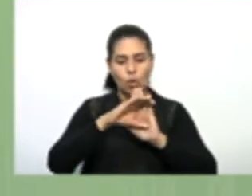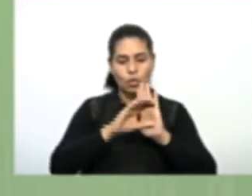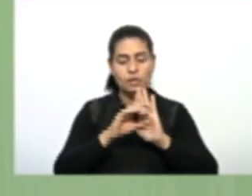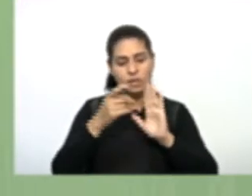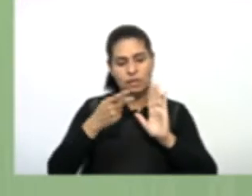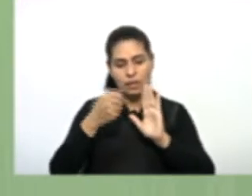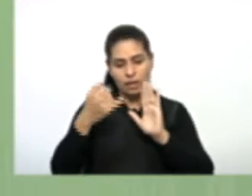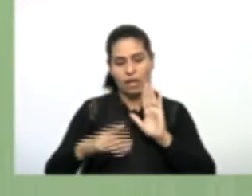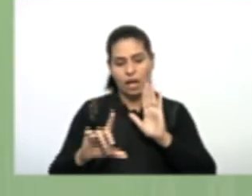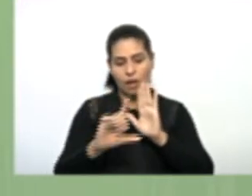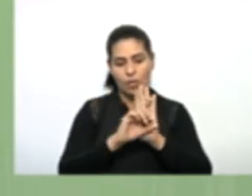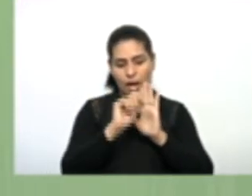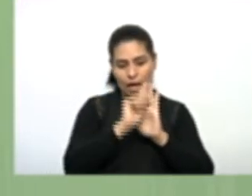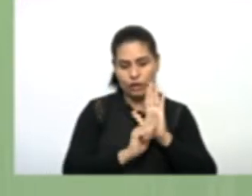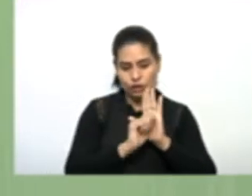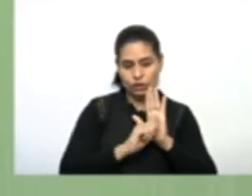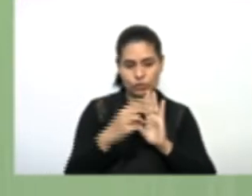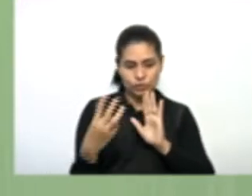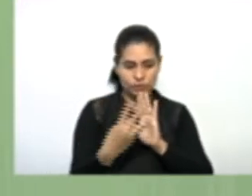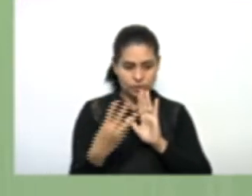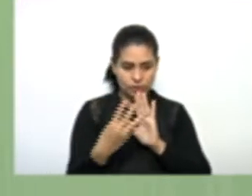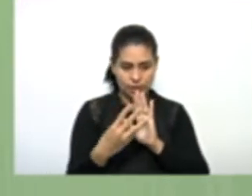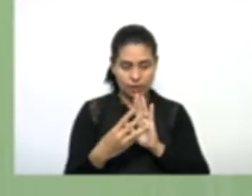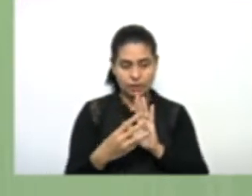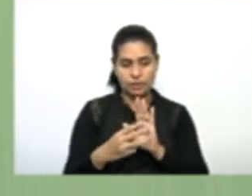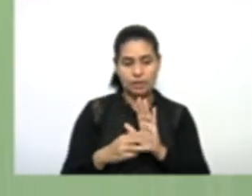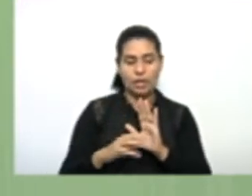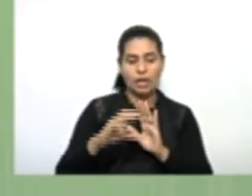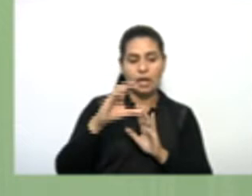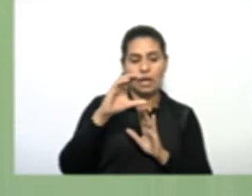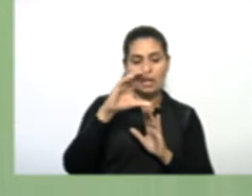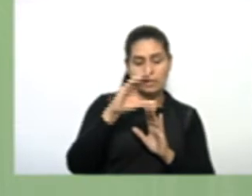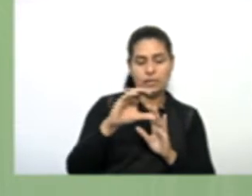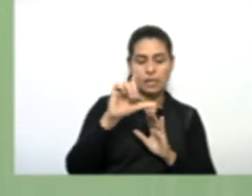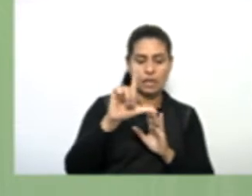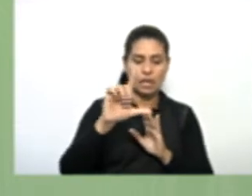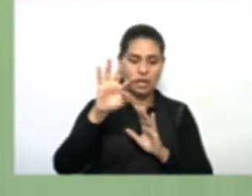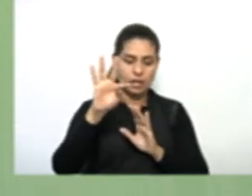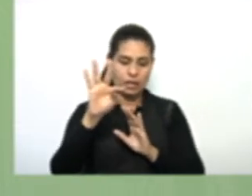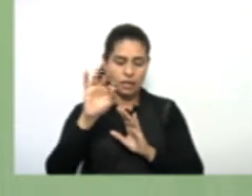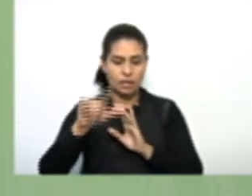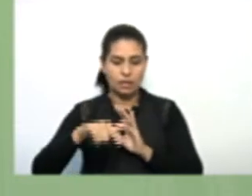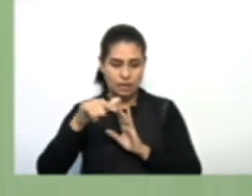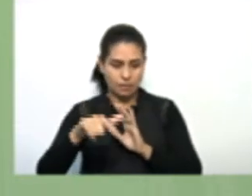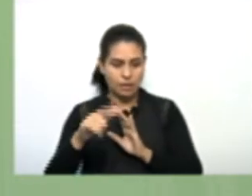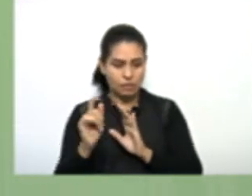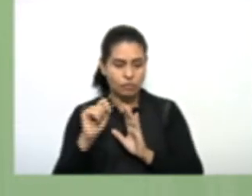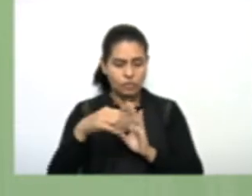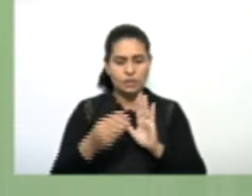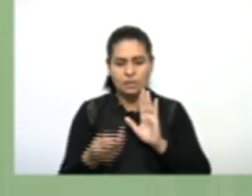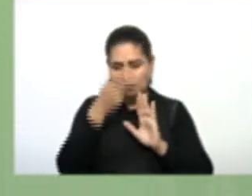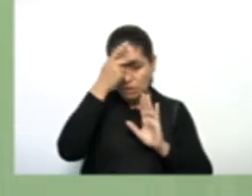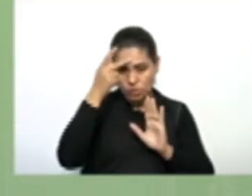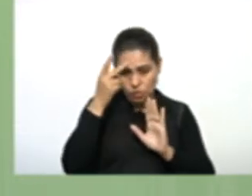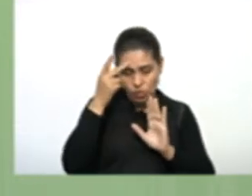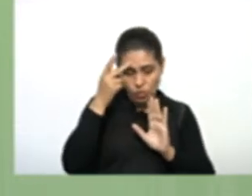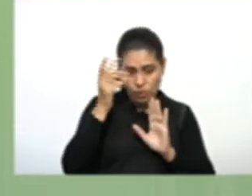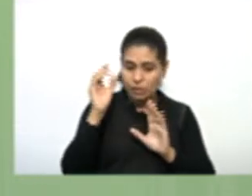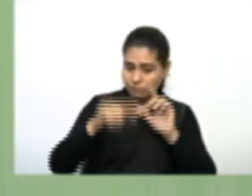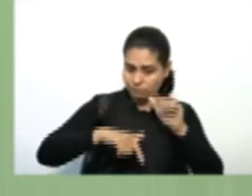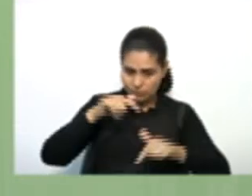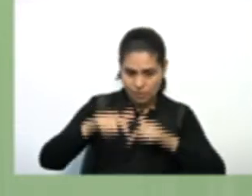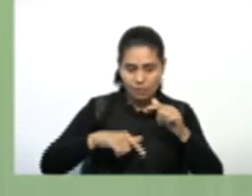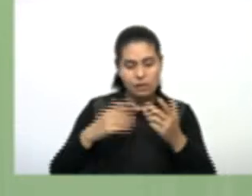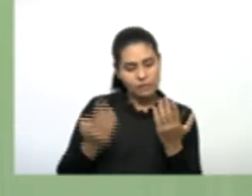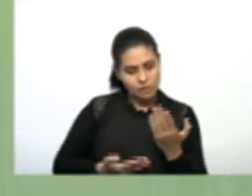artigo 3 da CLT, Consolidação da Lei dos Trabalhos, que fala que considera-se empregado toda pessoa física que